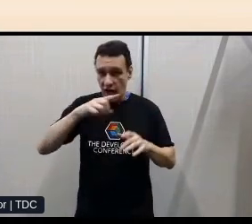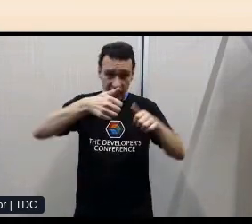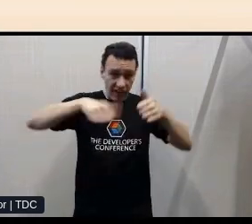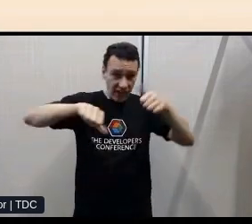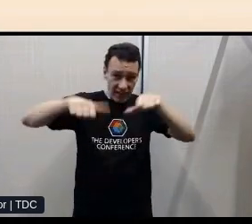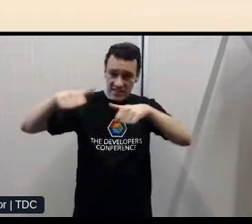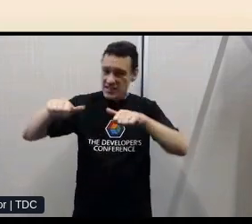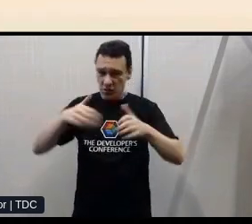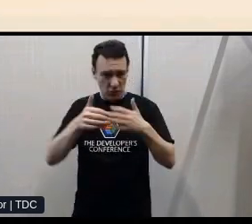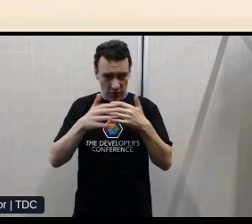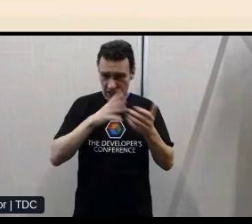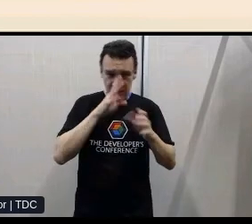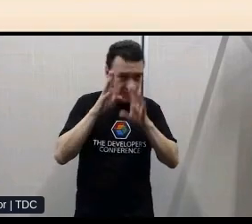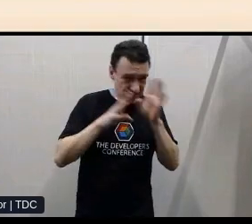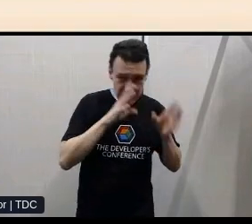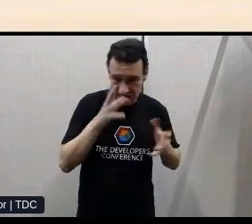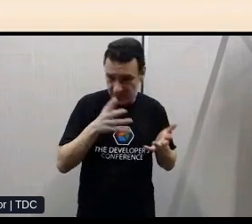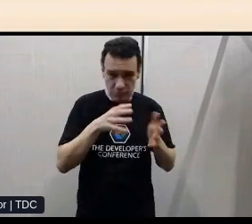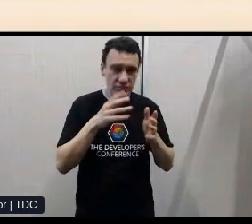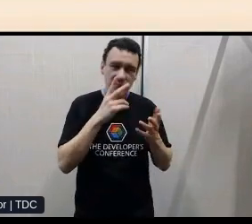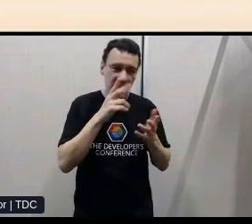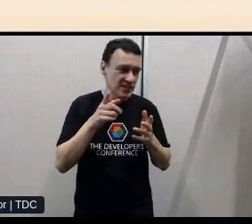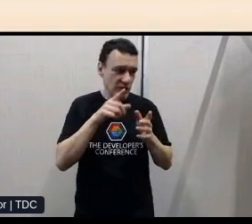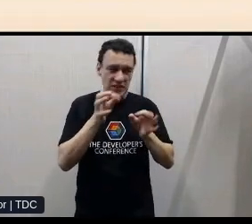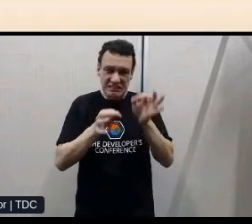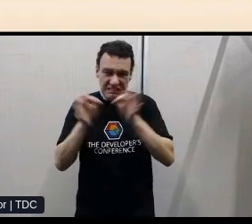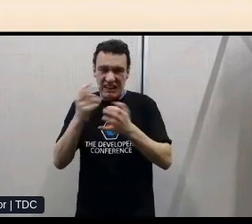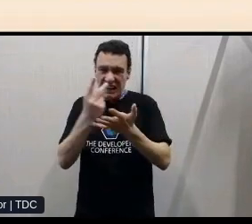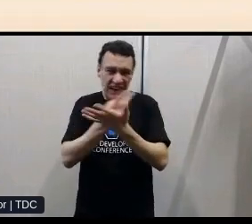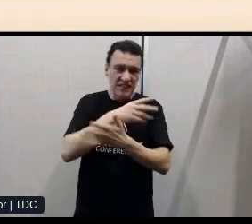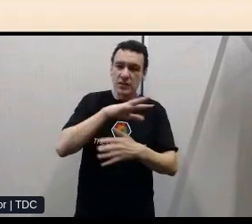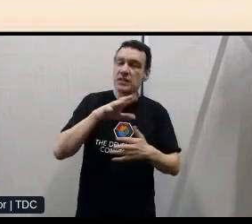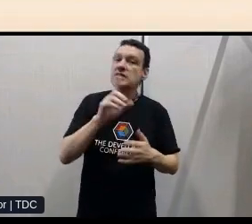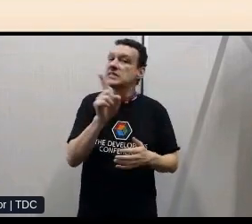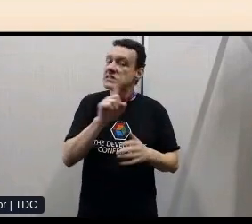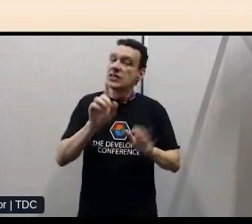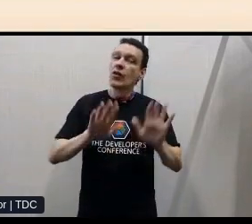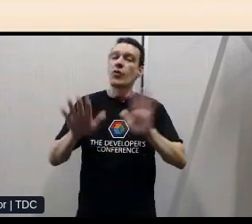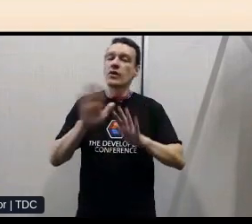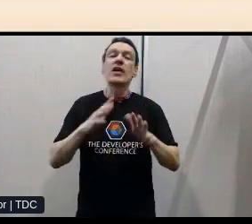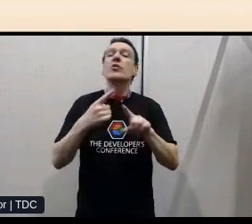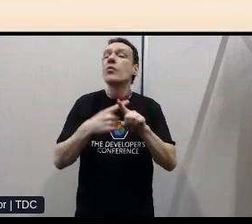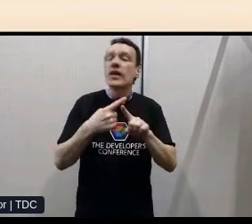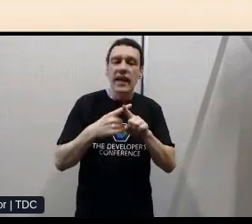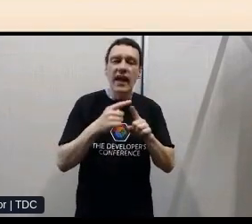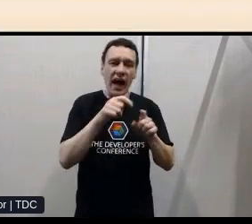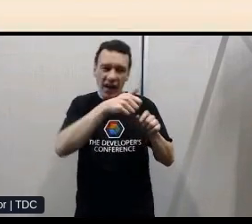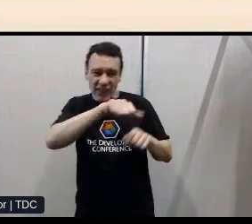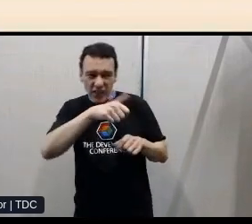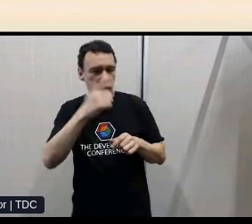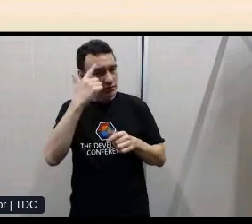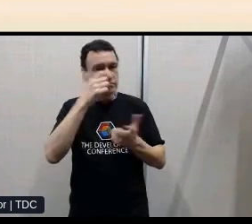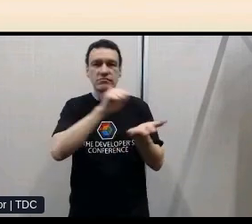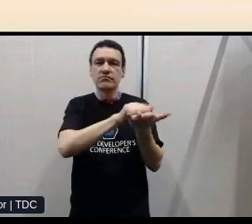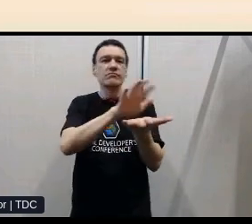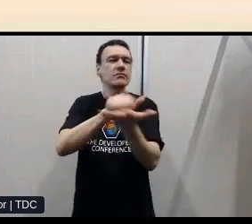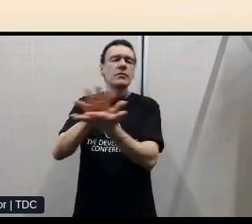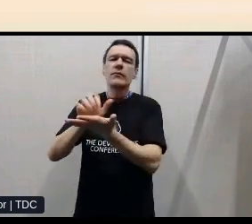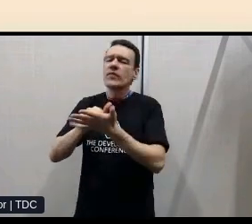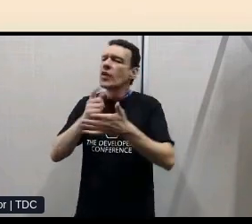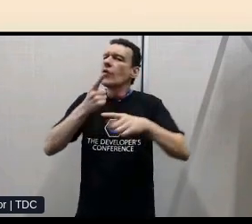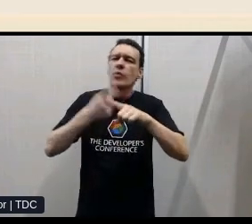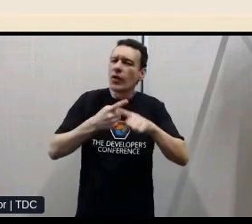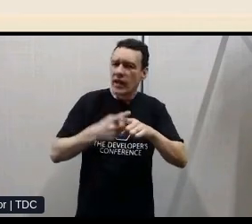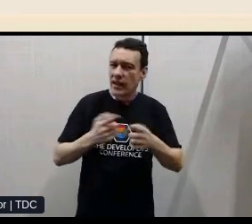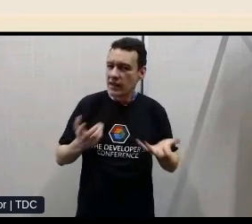critérios usados para fazer essa avaliação de performance, ou seja lá o que for desses profissionais? Pode ir para o próximo?